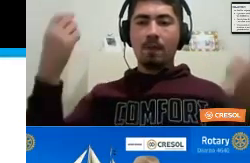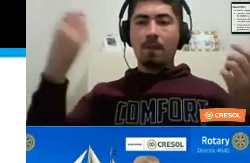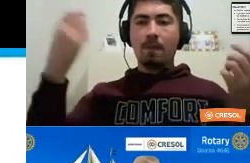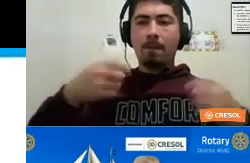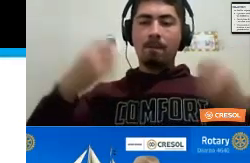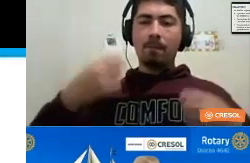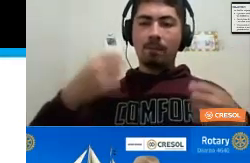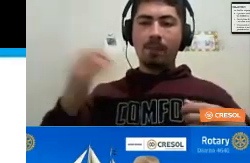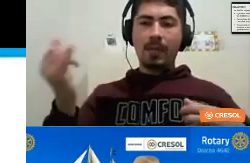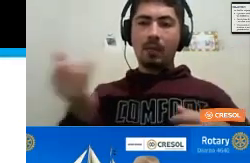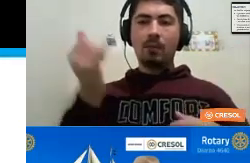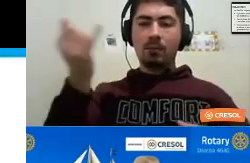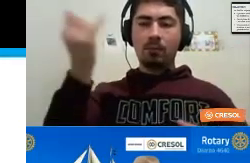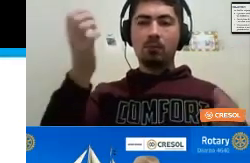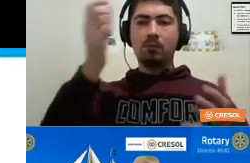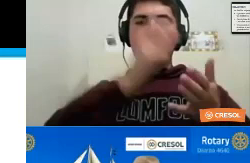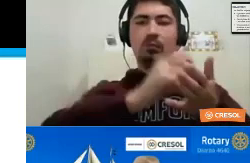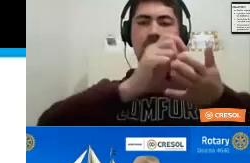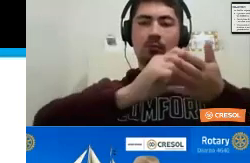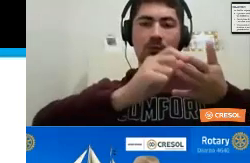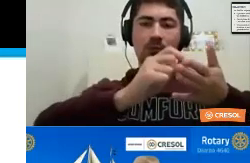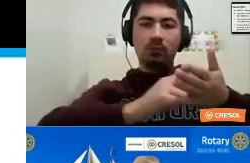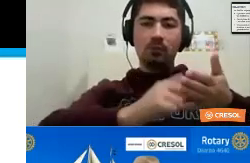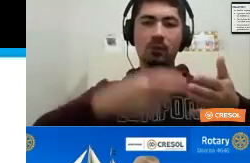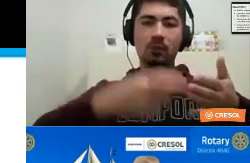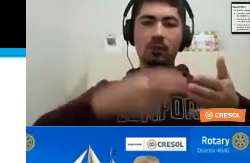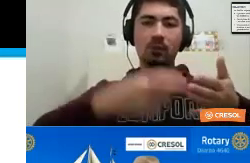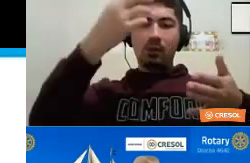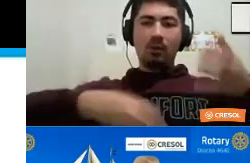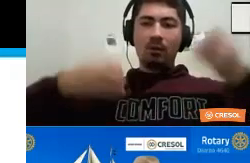tem que cumprir as regras.